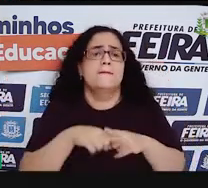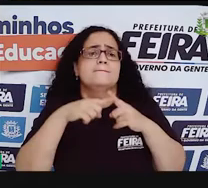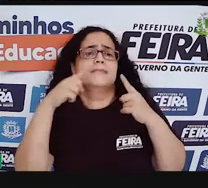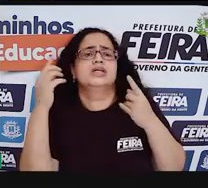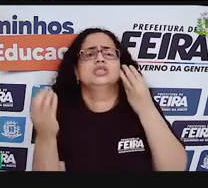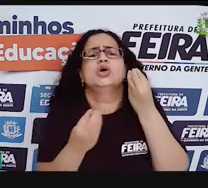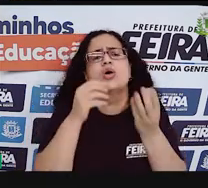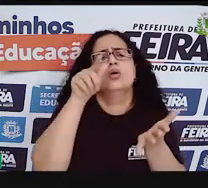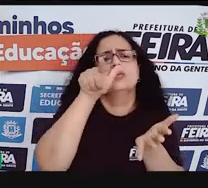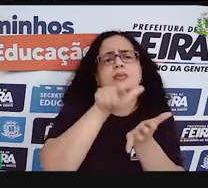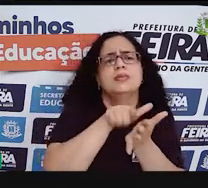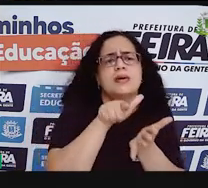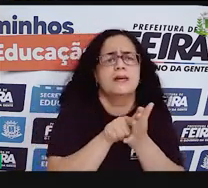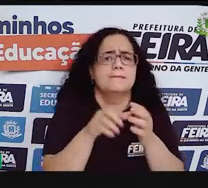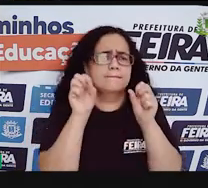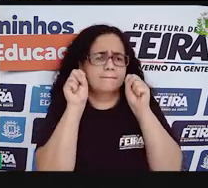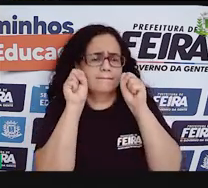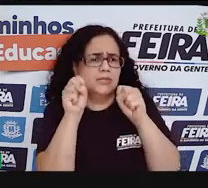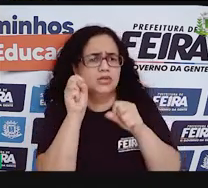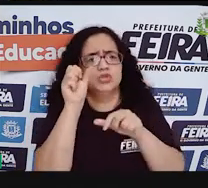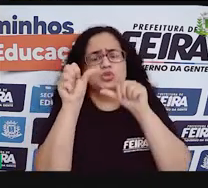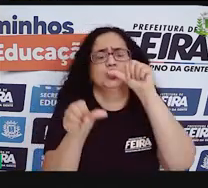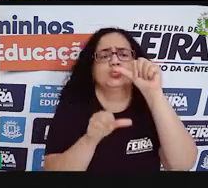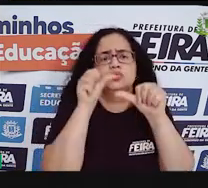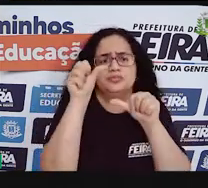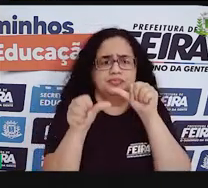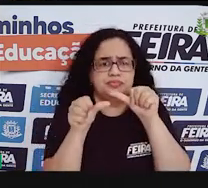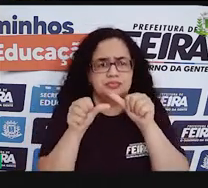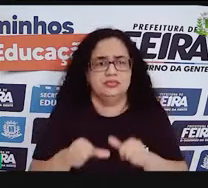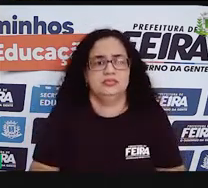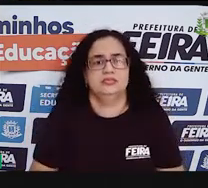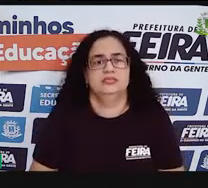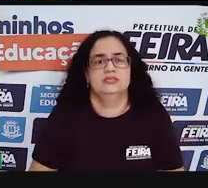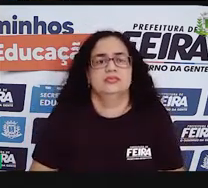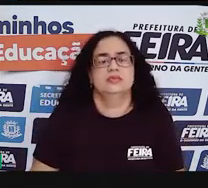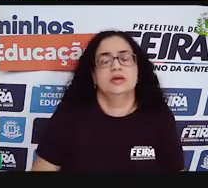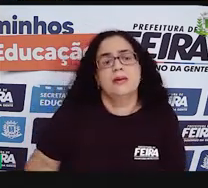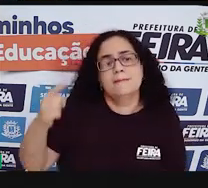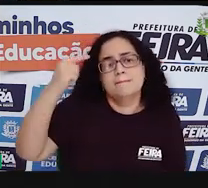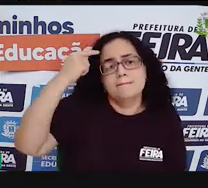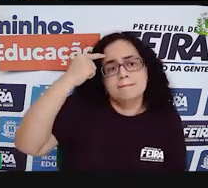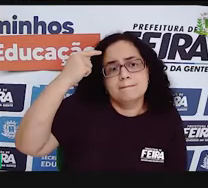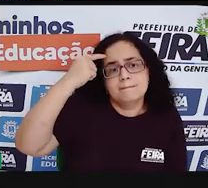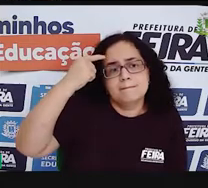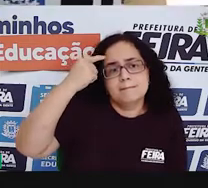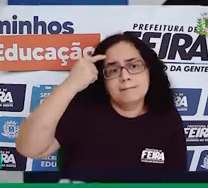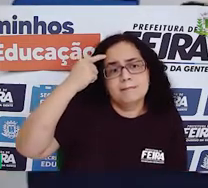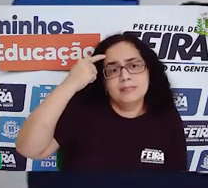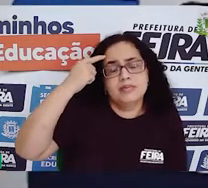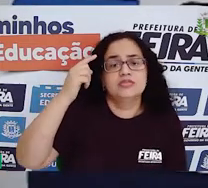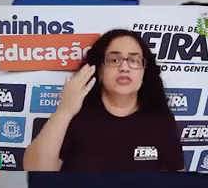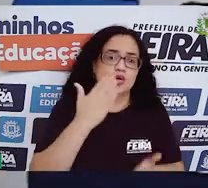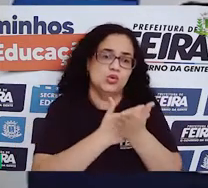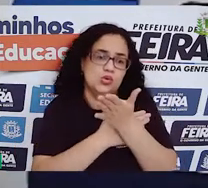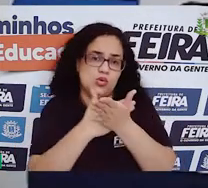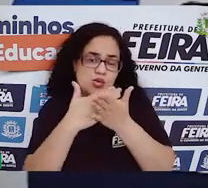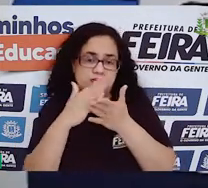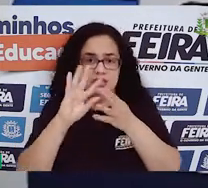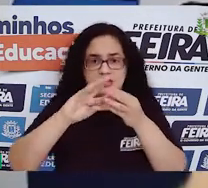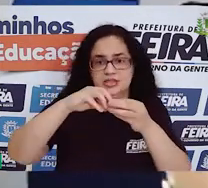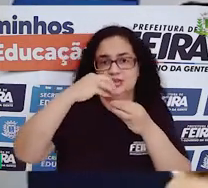uma folha de papel pode se transformar num barco? Ela pensou, vamos começar a